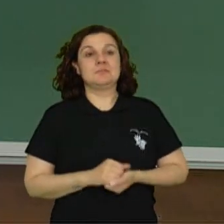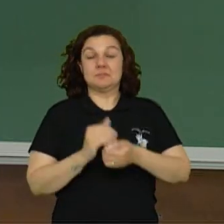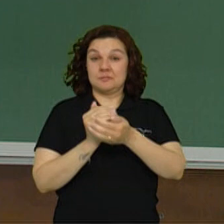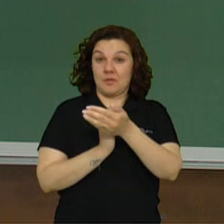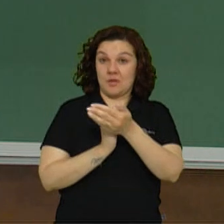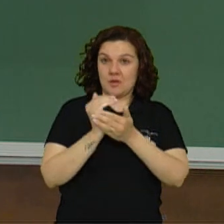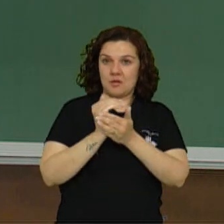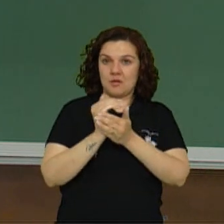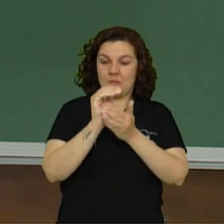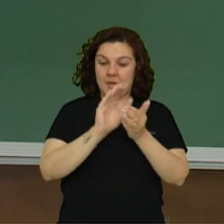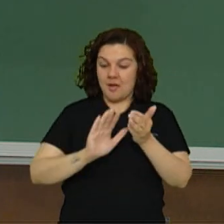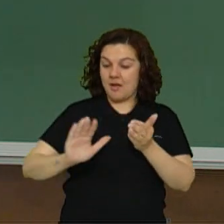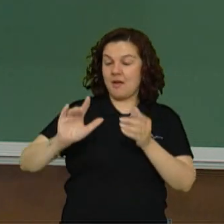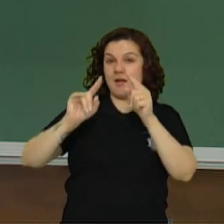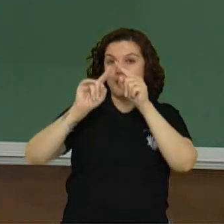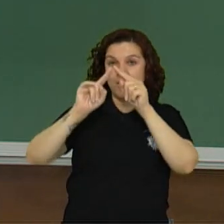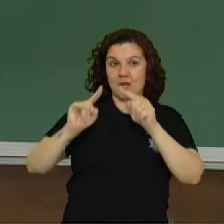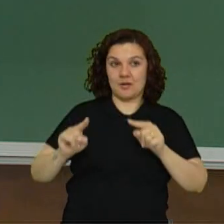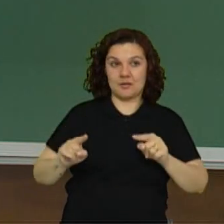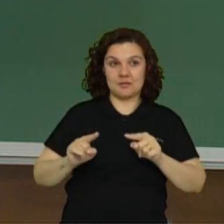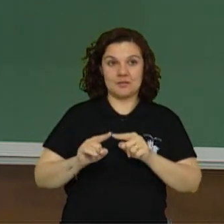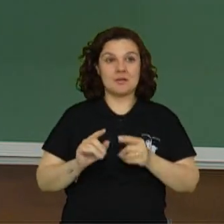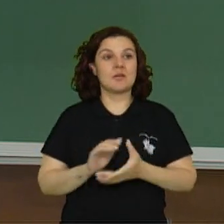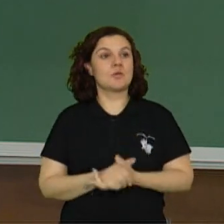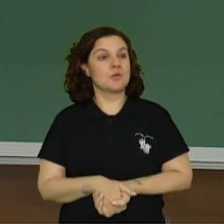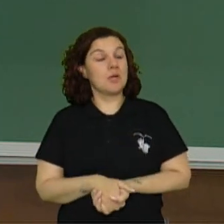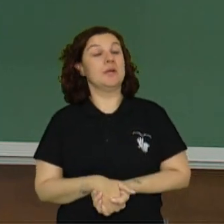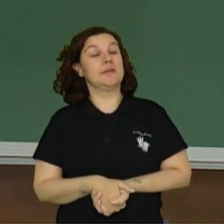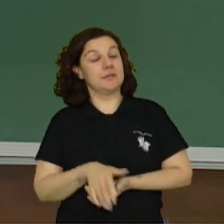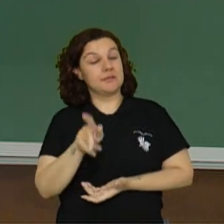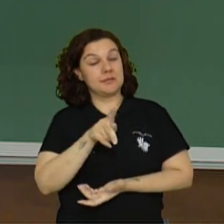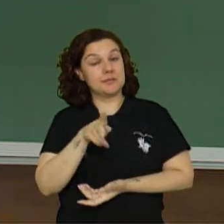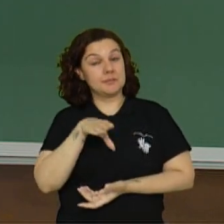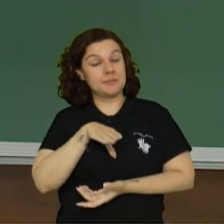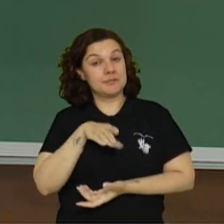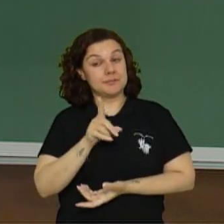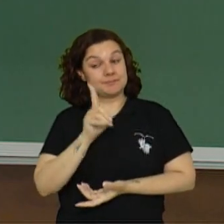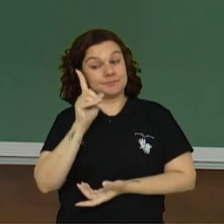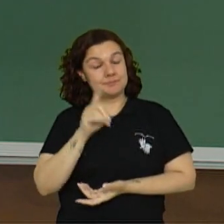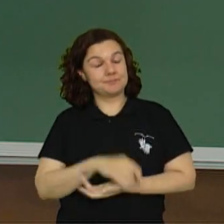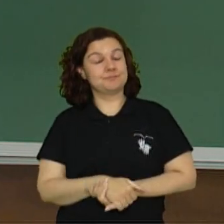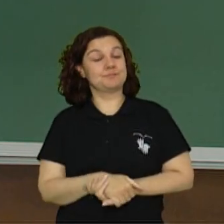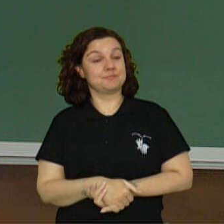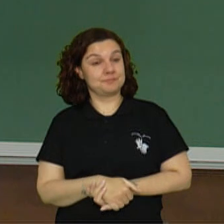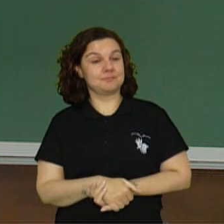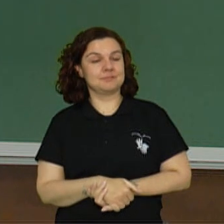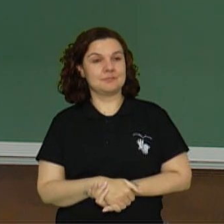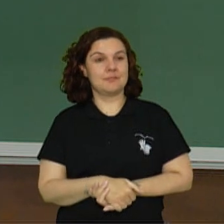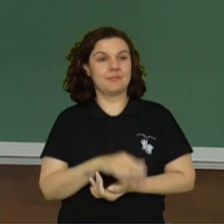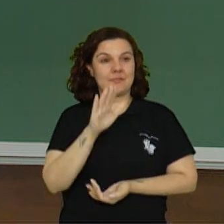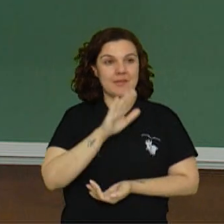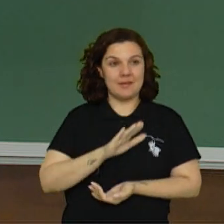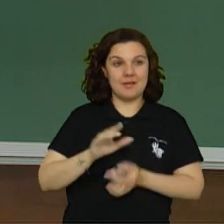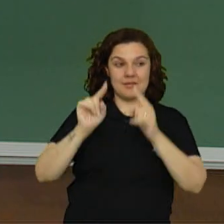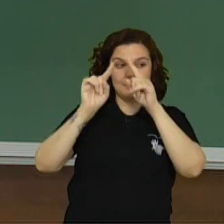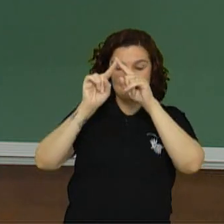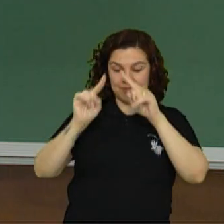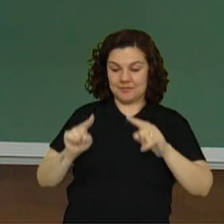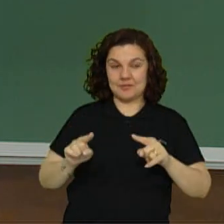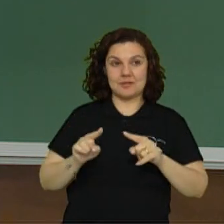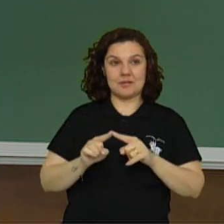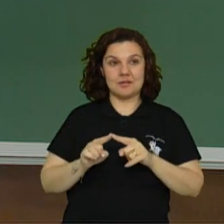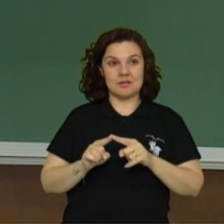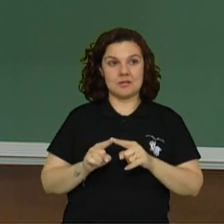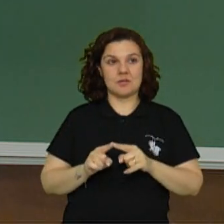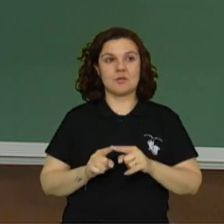Começando pela área do triângulo, não é um triângulo. Essa, professora, eu vou te contar. A área do triângulo. Eu vou